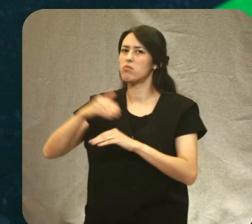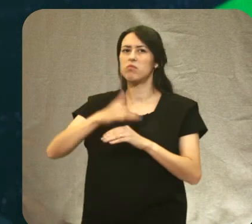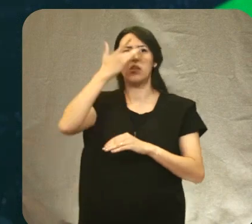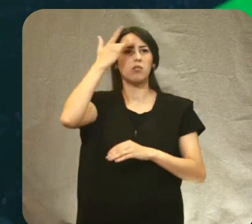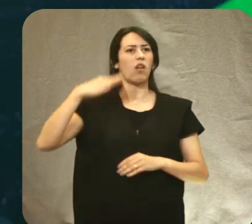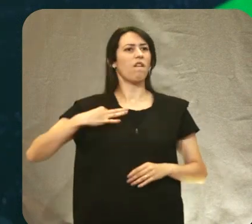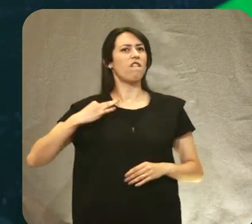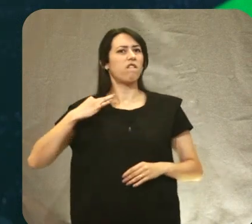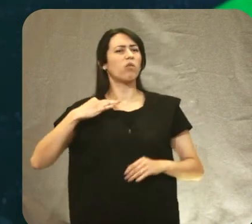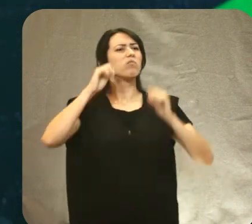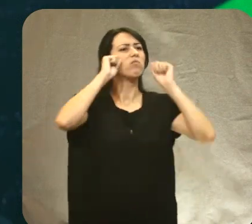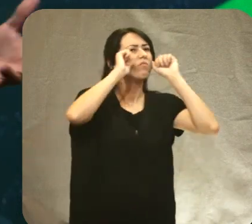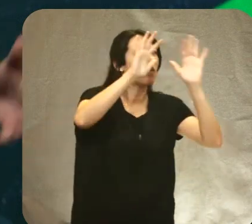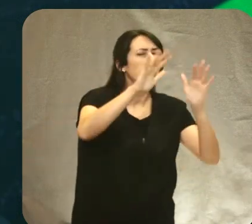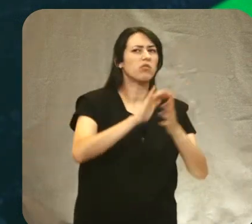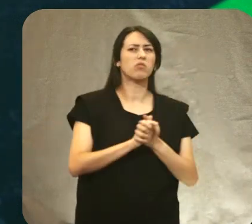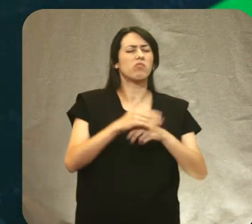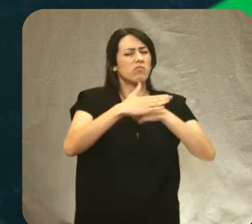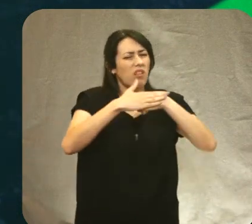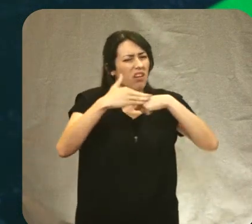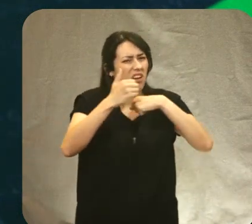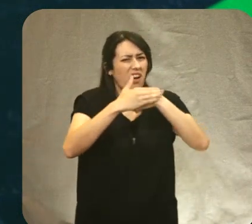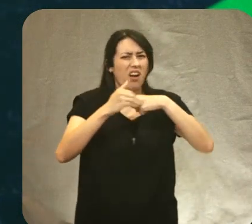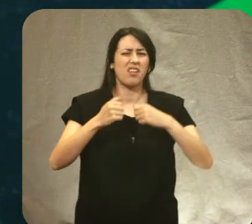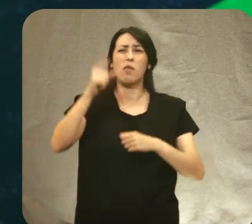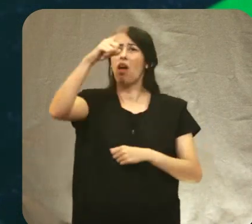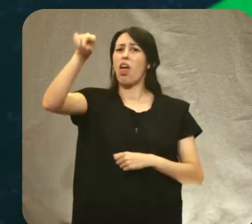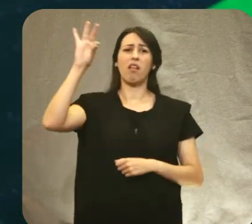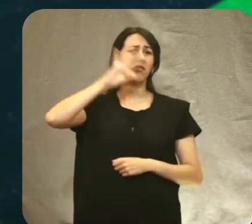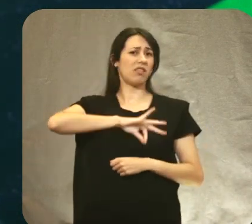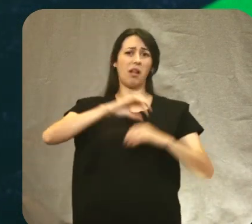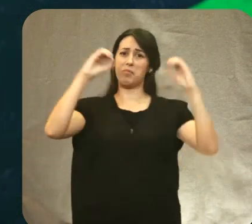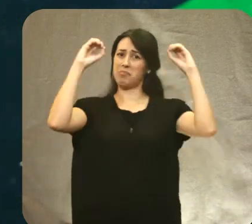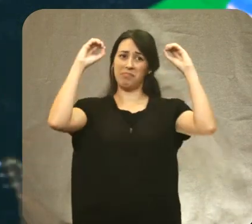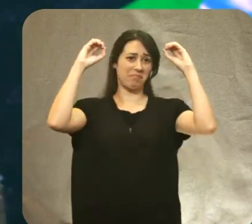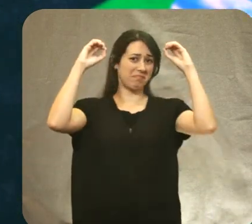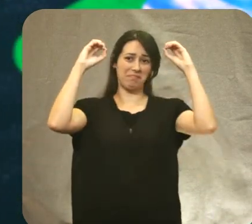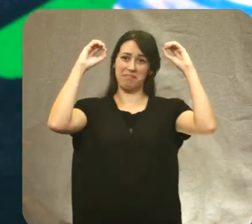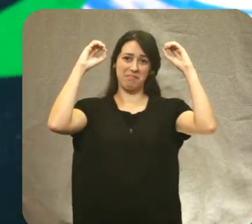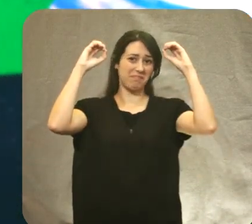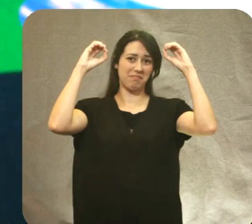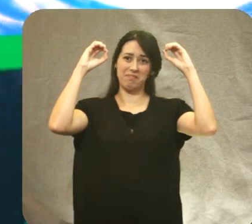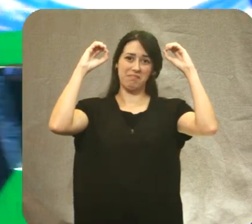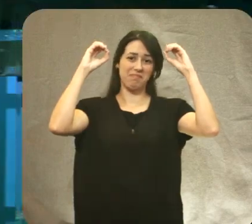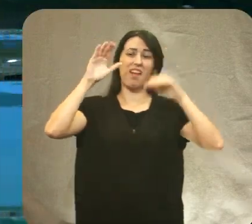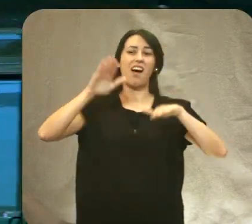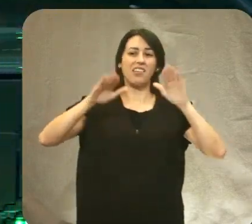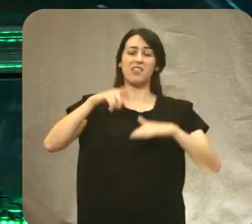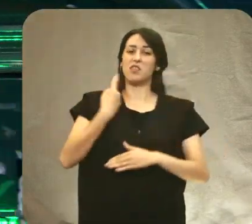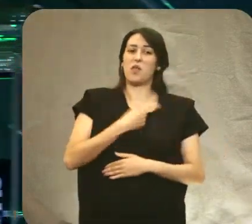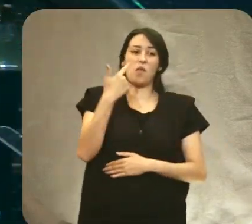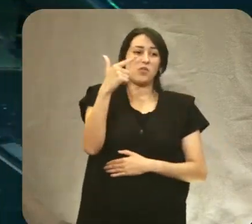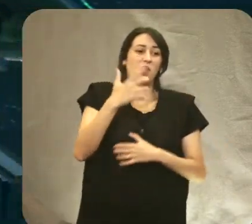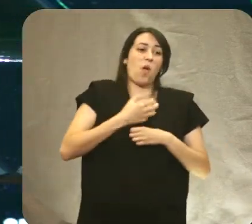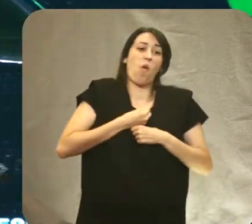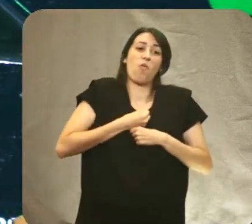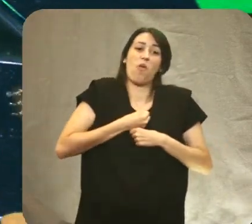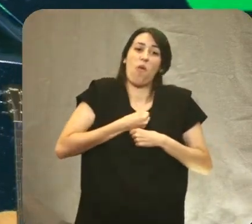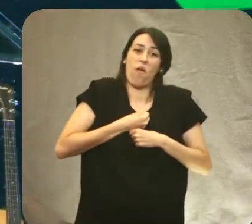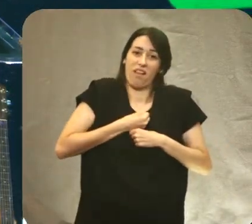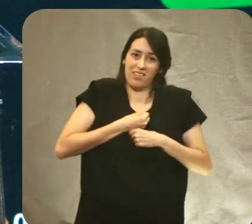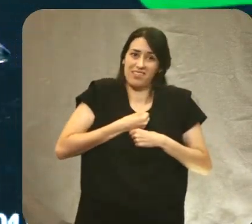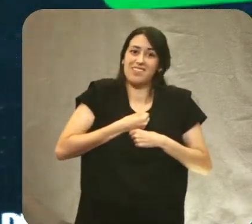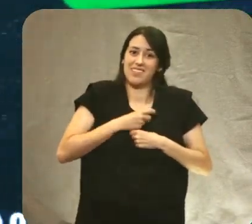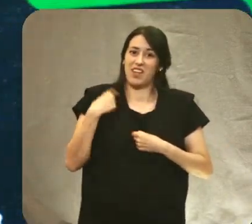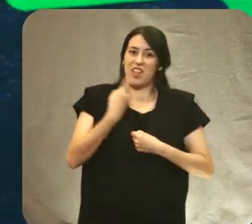servindo. Elas não recebem nada para fazer isso. Muitas vezes não nos controlamos e a unidade, ela escapa